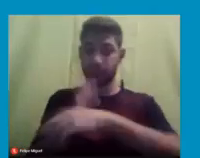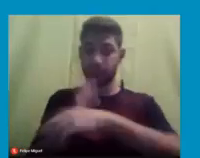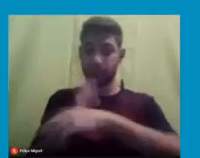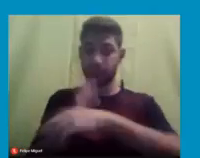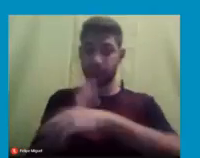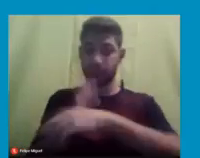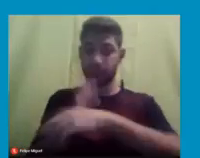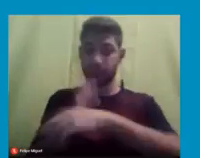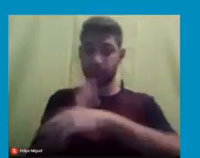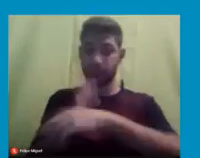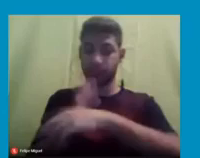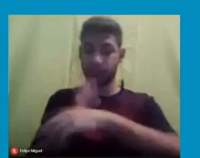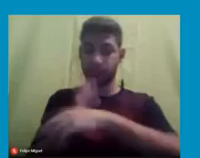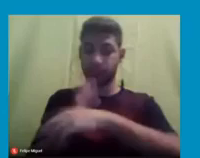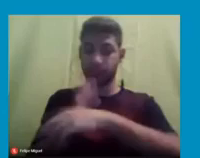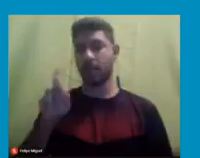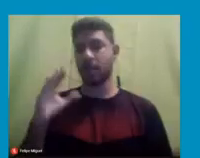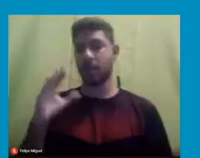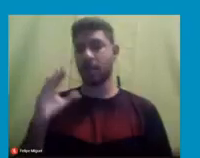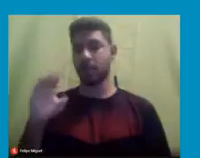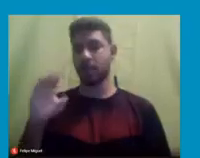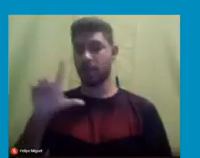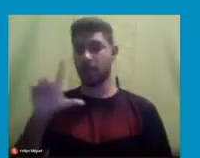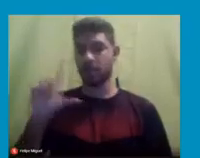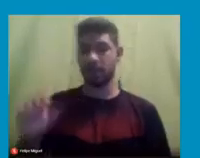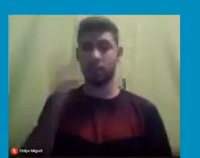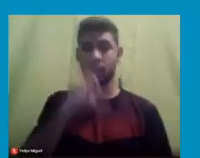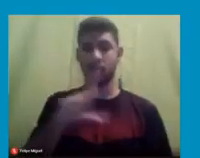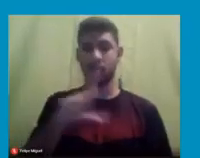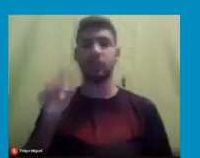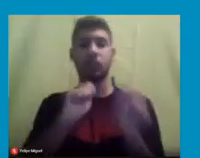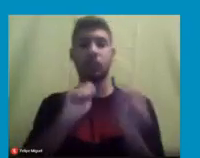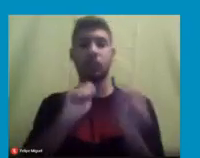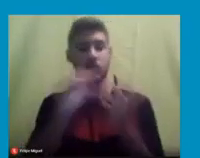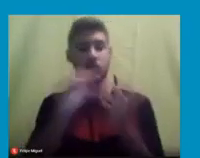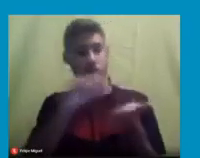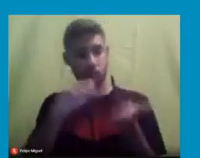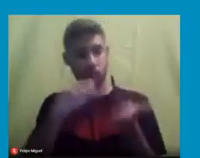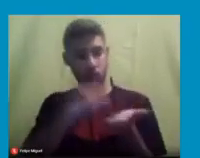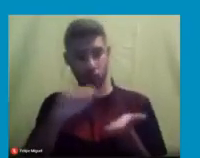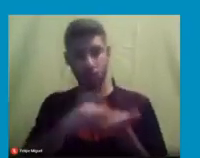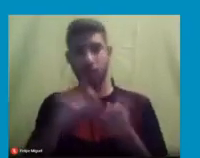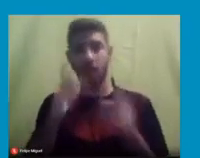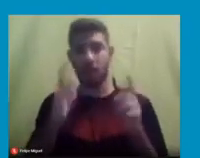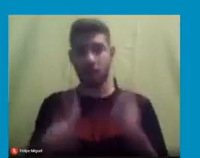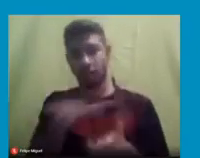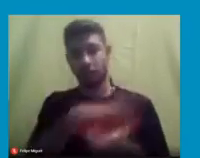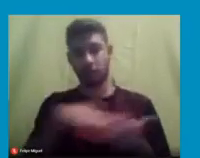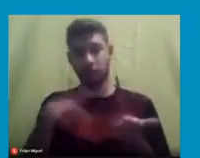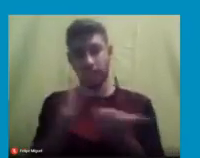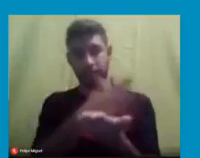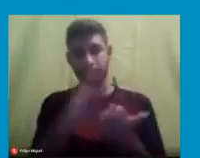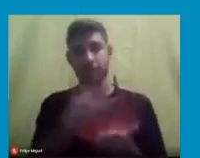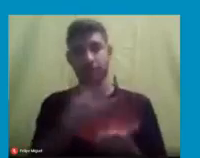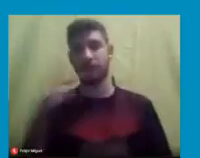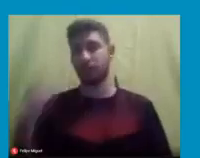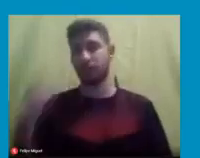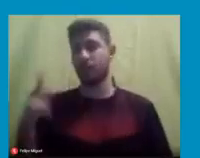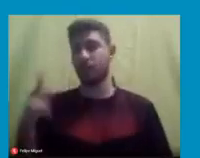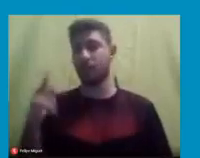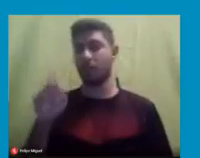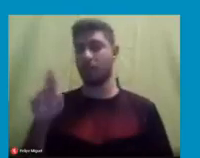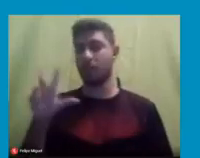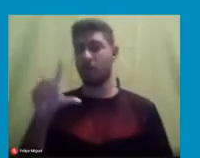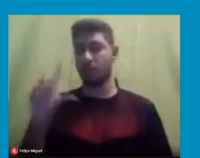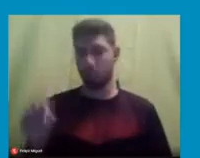xará, Marcelo Jacques, praticamente não chegam nas editoras, porque as editoras também são um espaço, né, e o Paulo Lins pode falar muito bem,